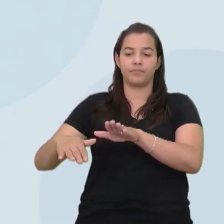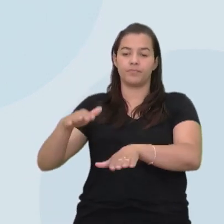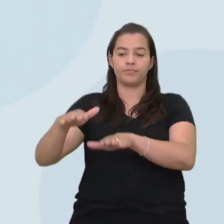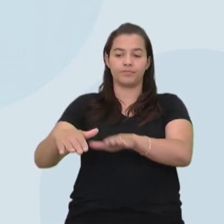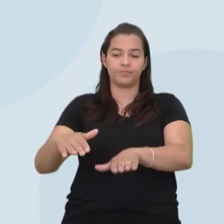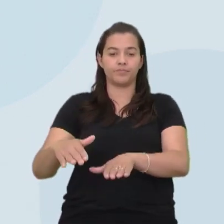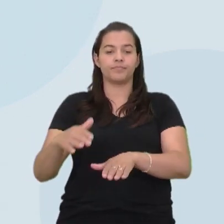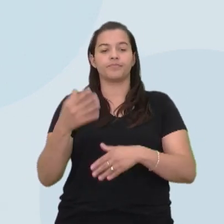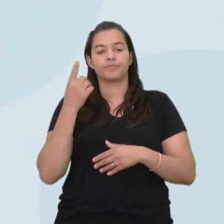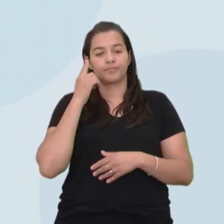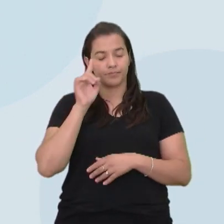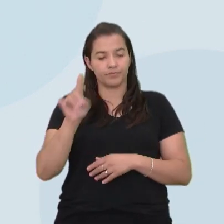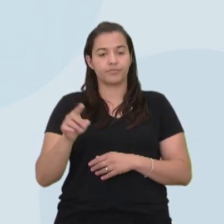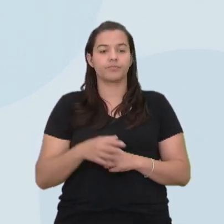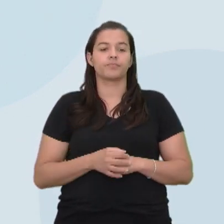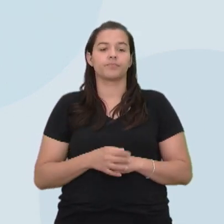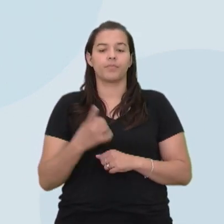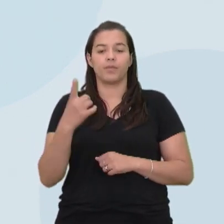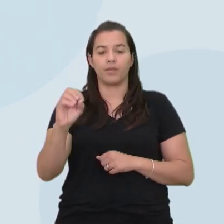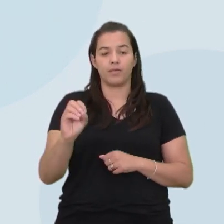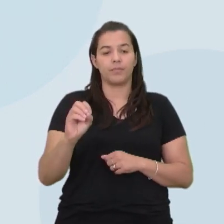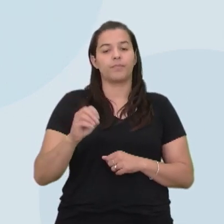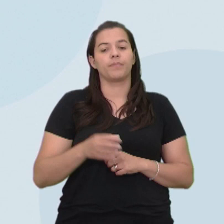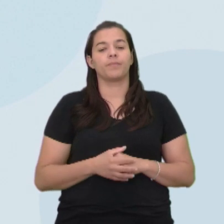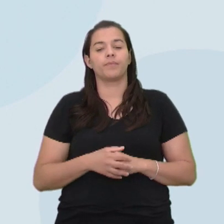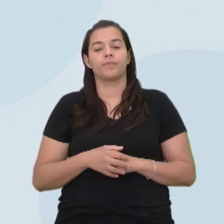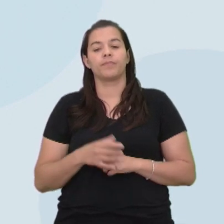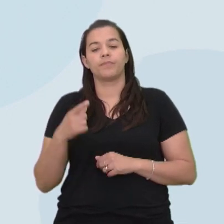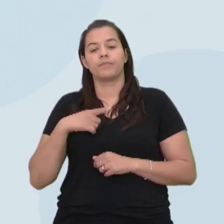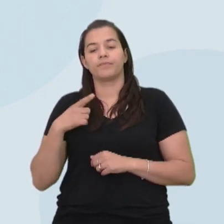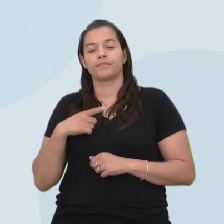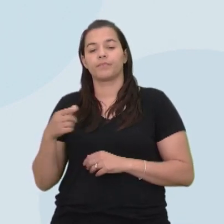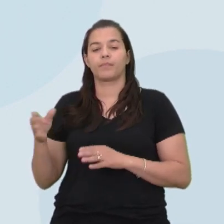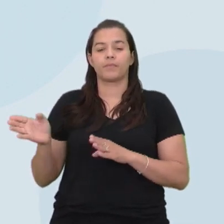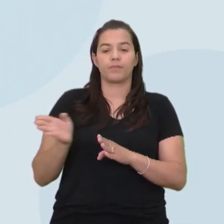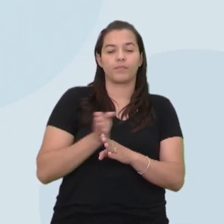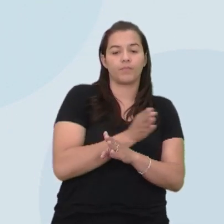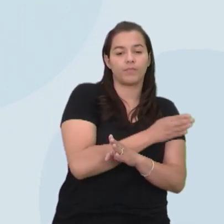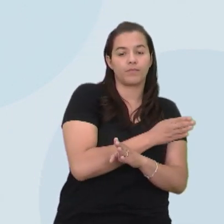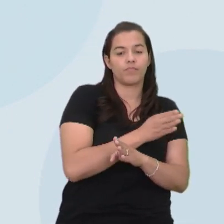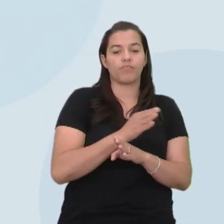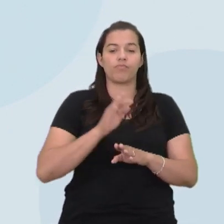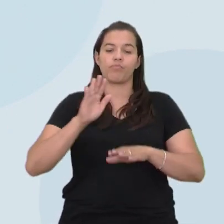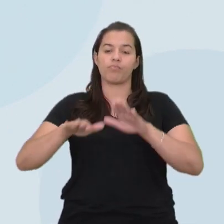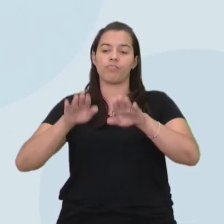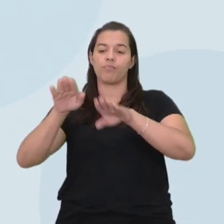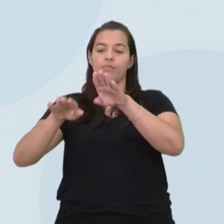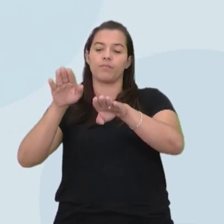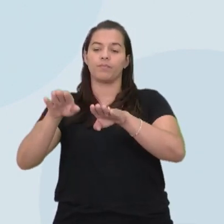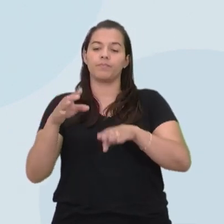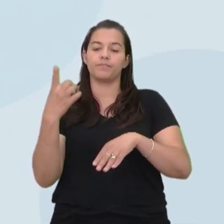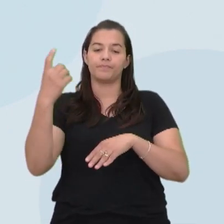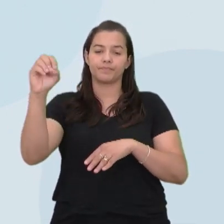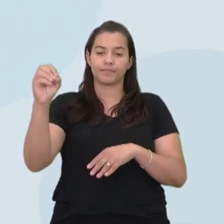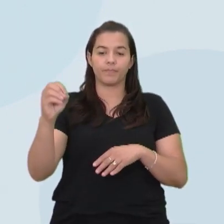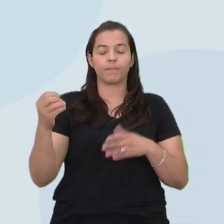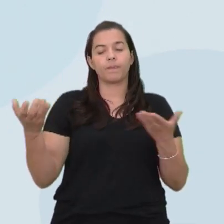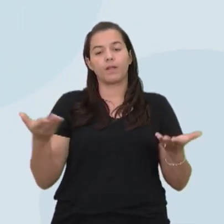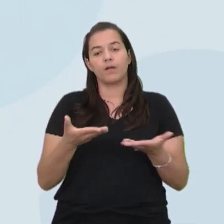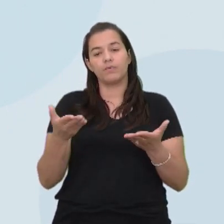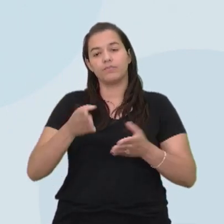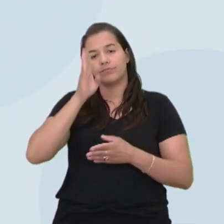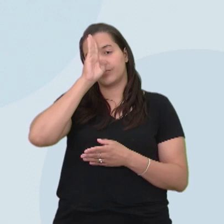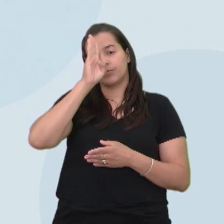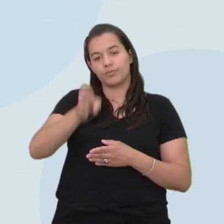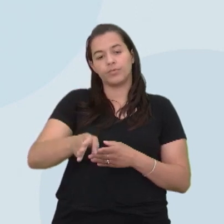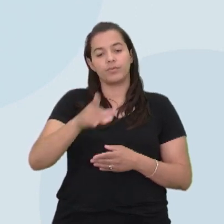para a direita. Se o personagemzinho estiver inclinado aqui, formando 45 graus, ele vai mover 10 passos na direção de onde tiver o